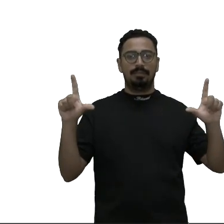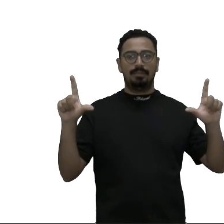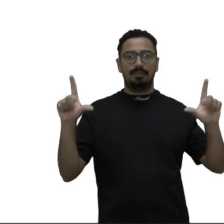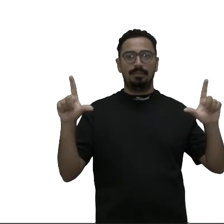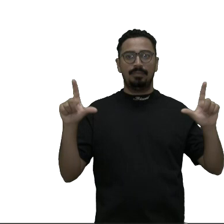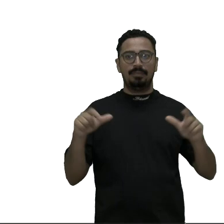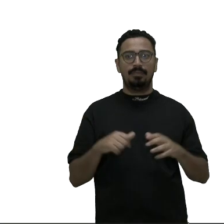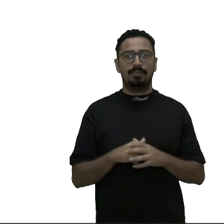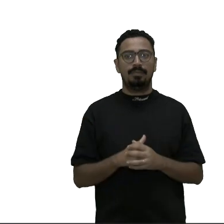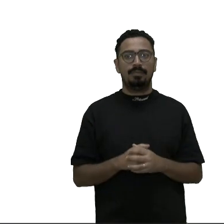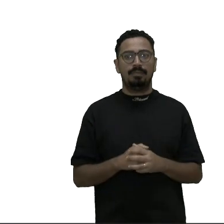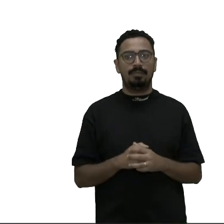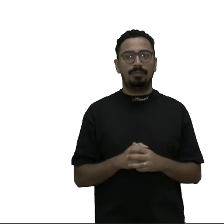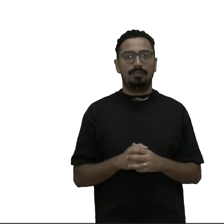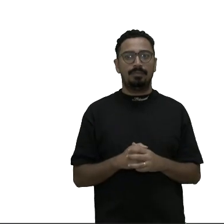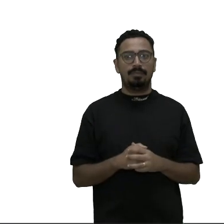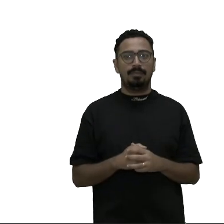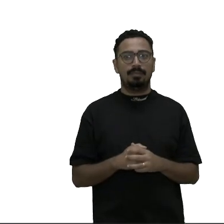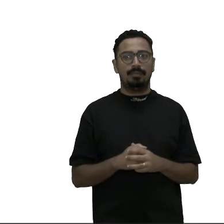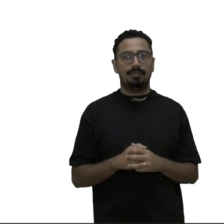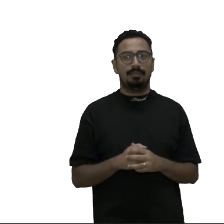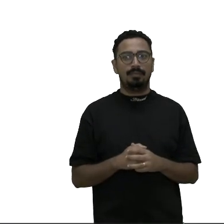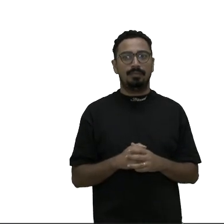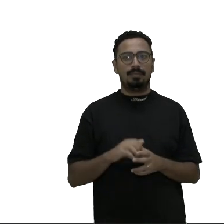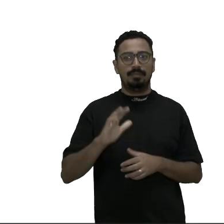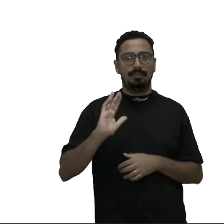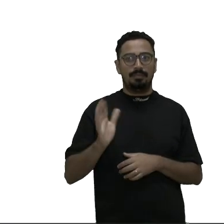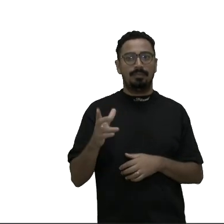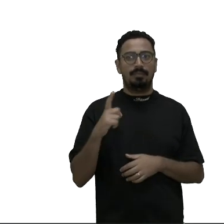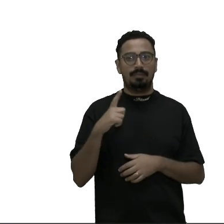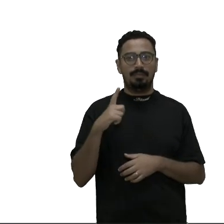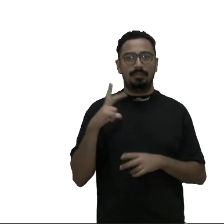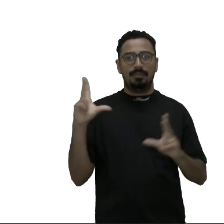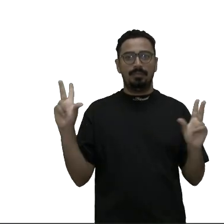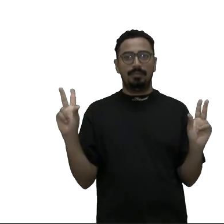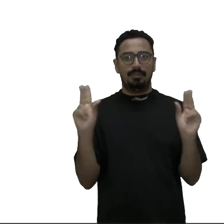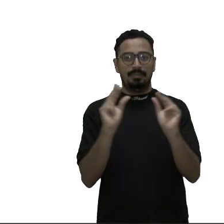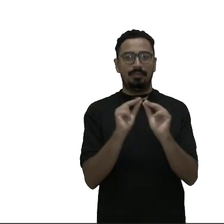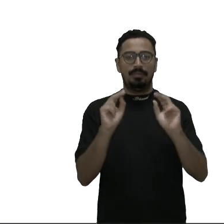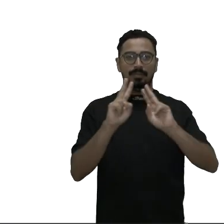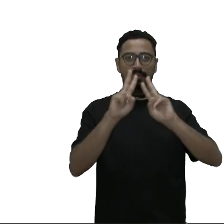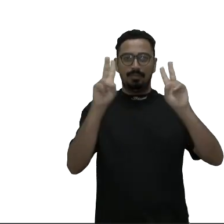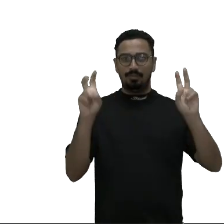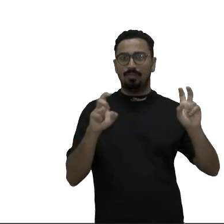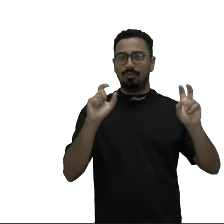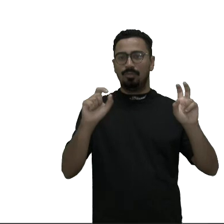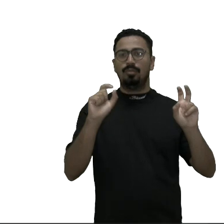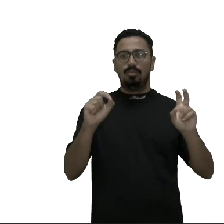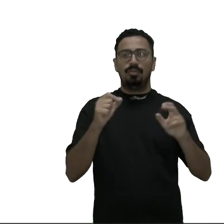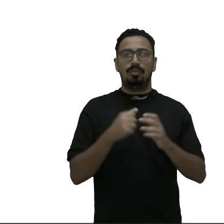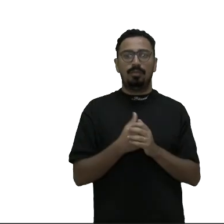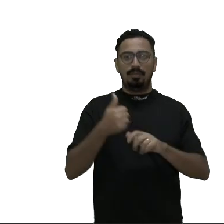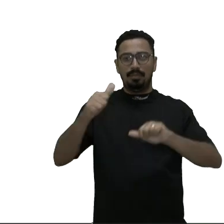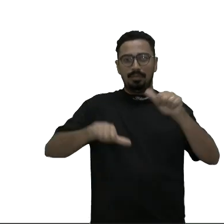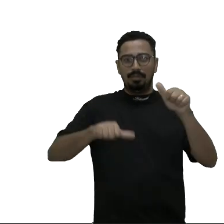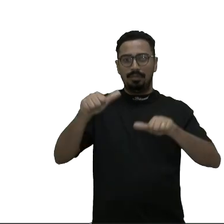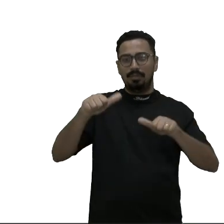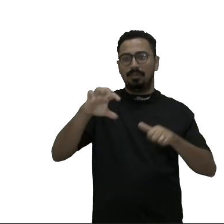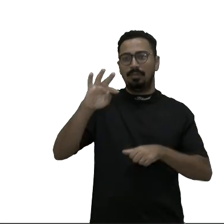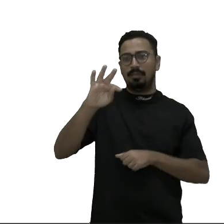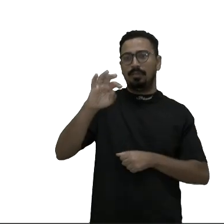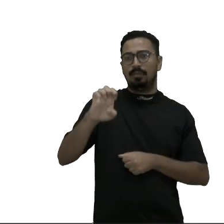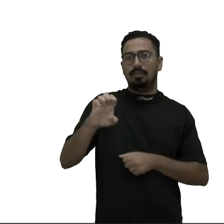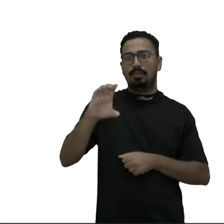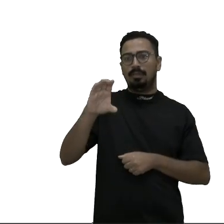Aqui eu estou rapidamente, né, um quadro resumo sobre a questão da análise do Tribunal de Contas